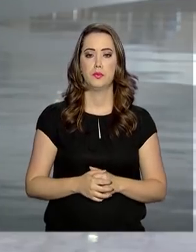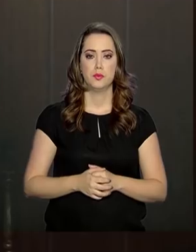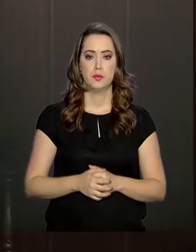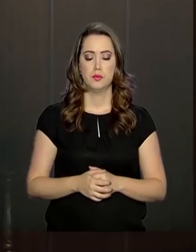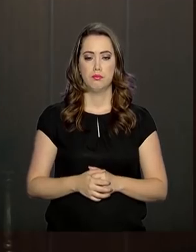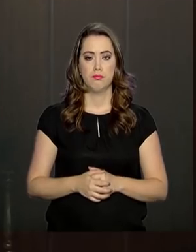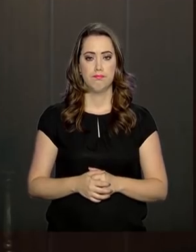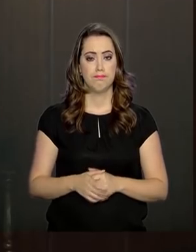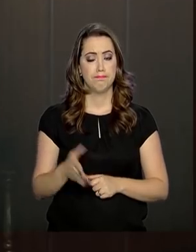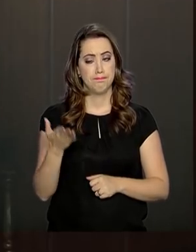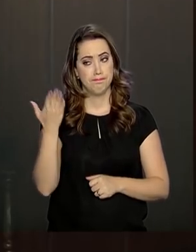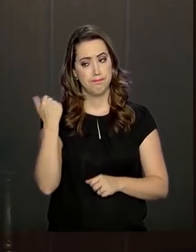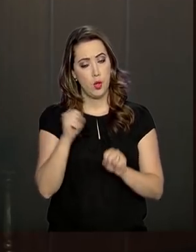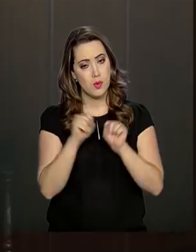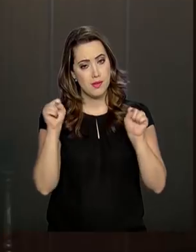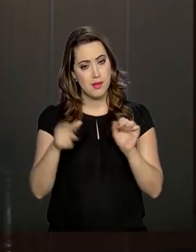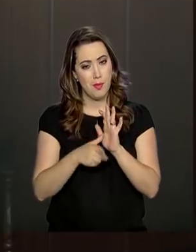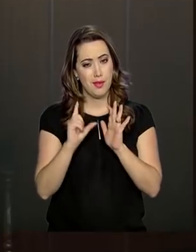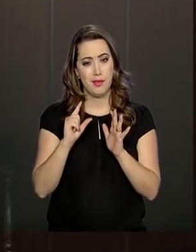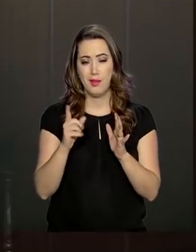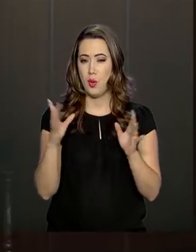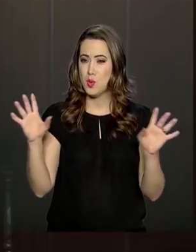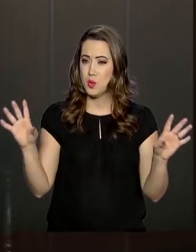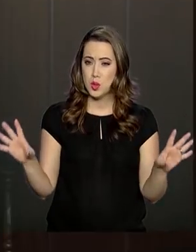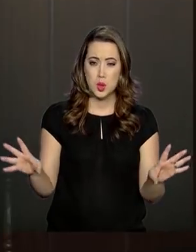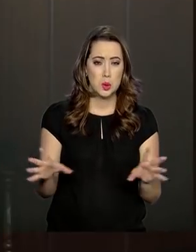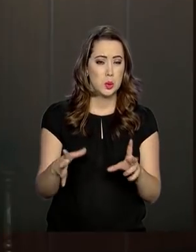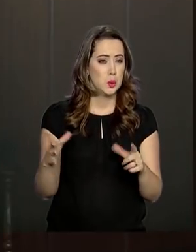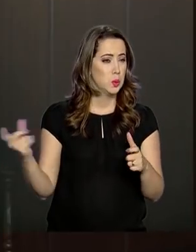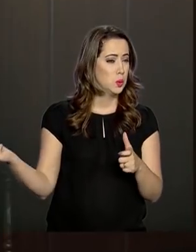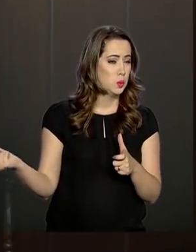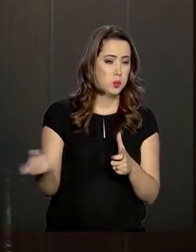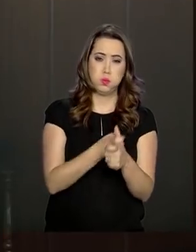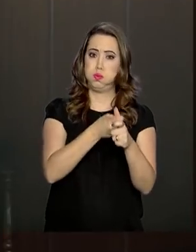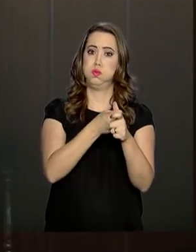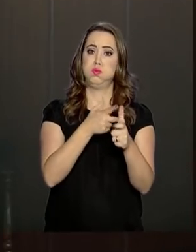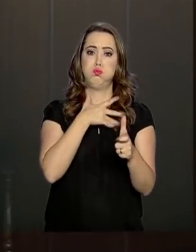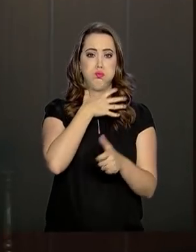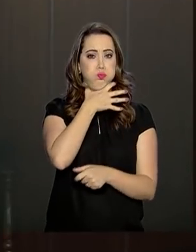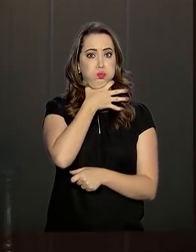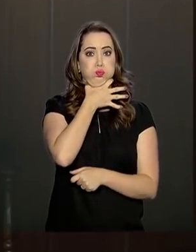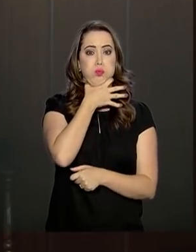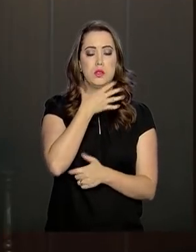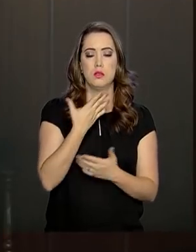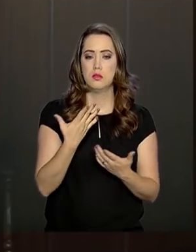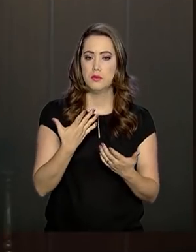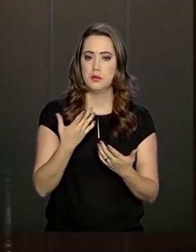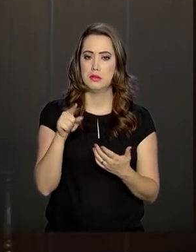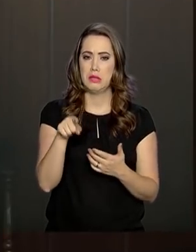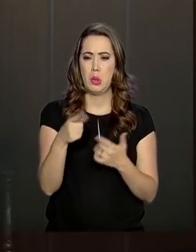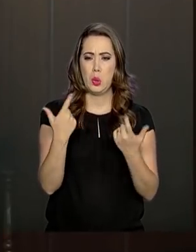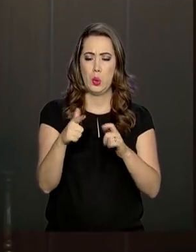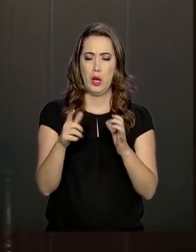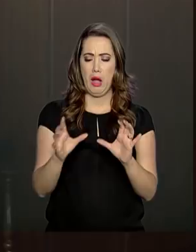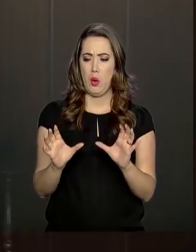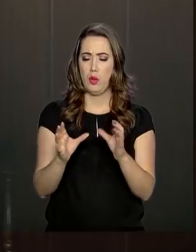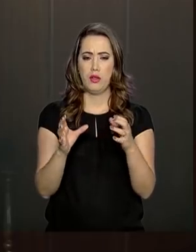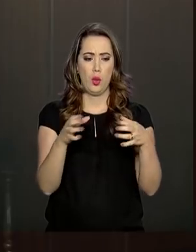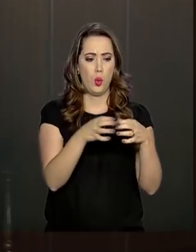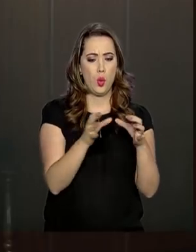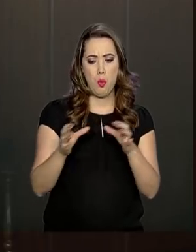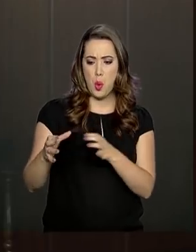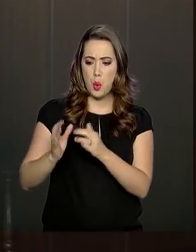A antiga Previdência se exauriu financeiramente. É uma fábrica de privilégios.